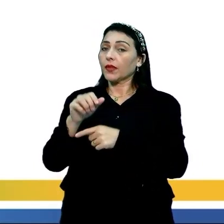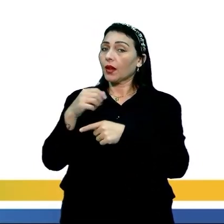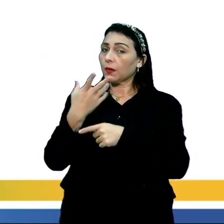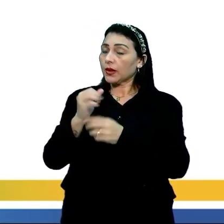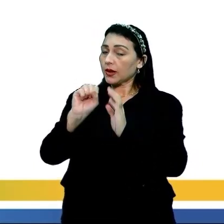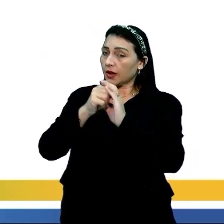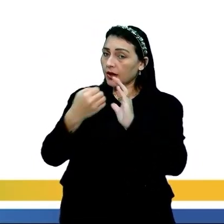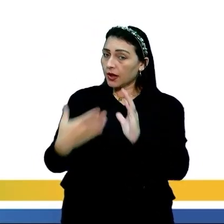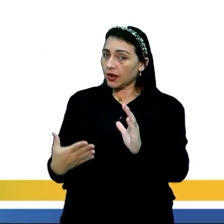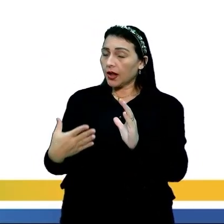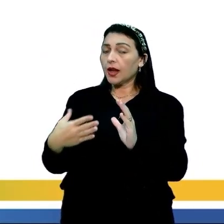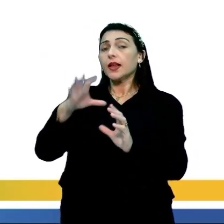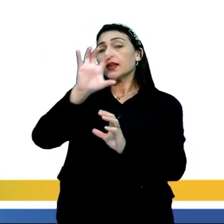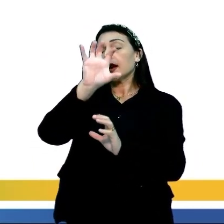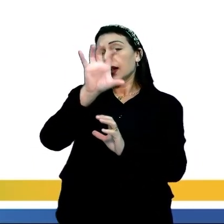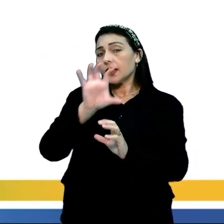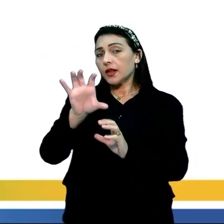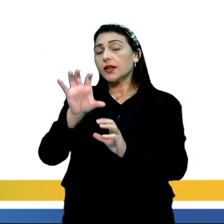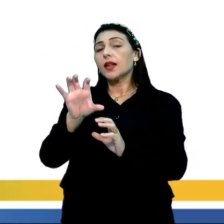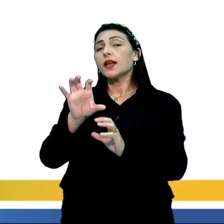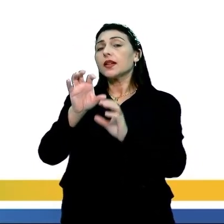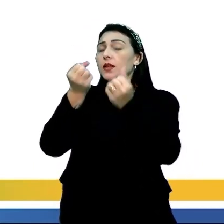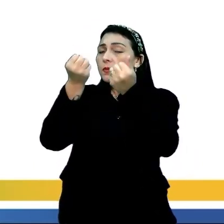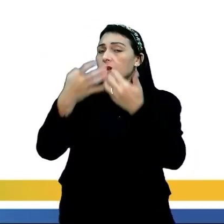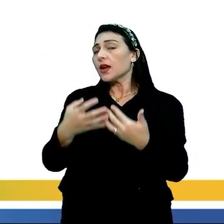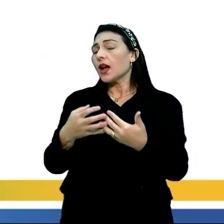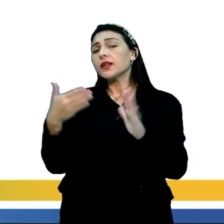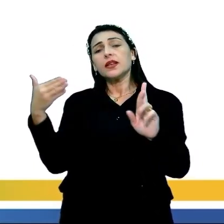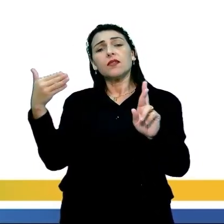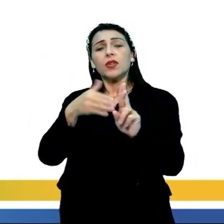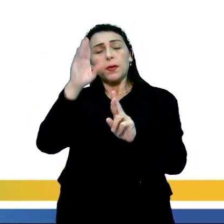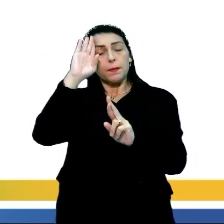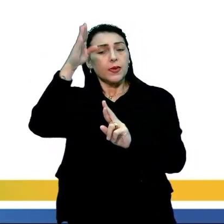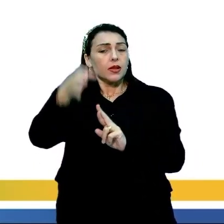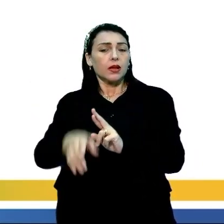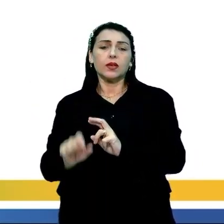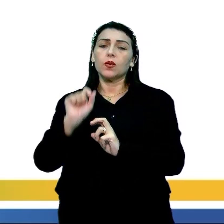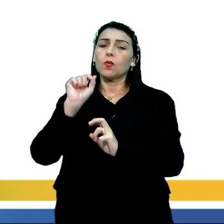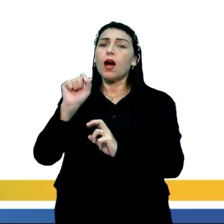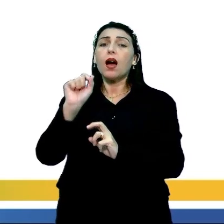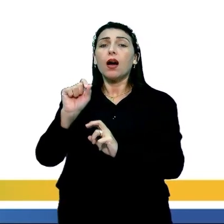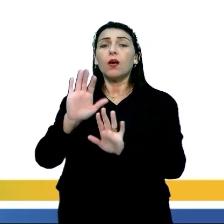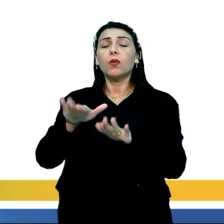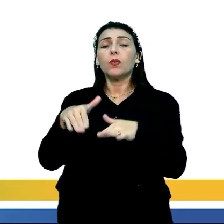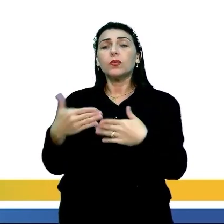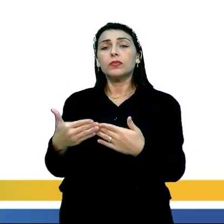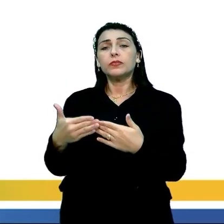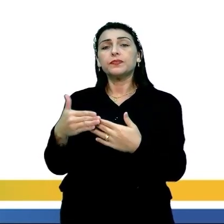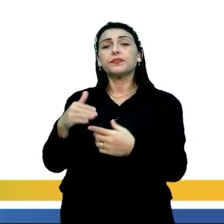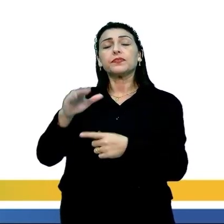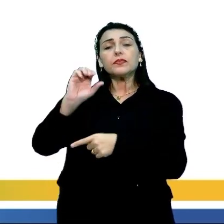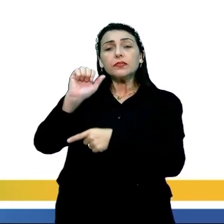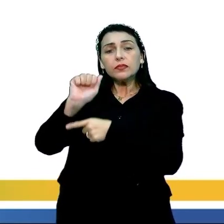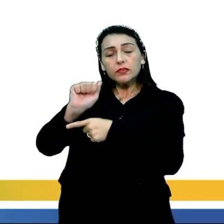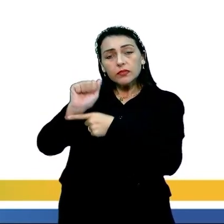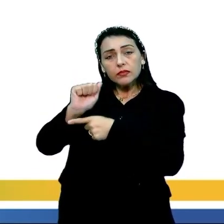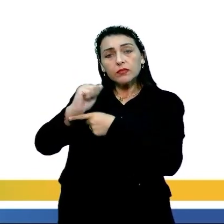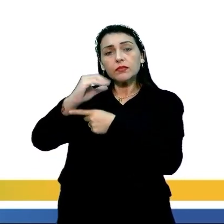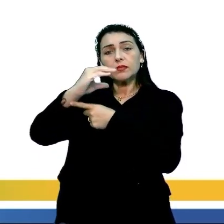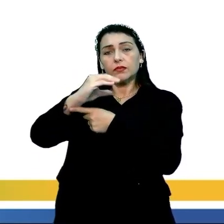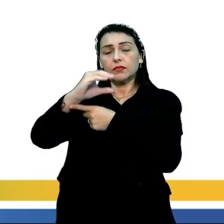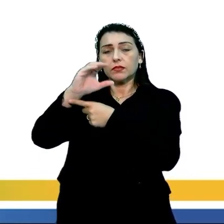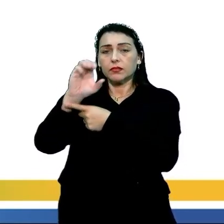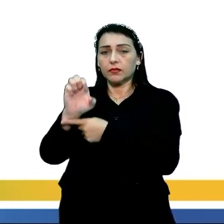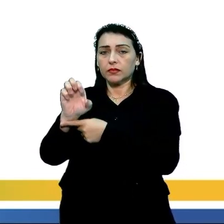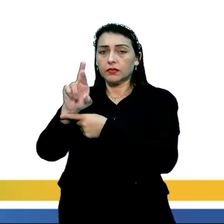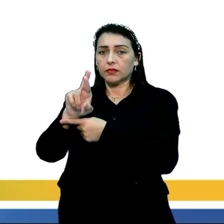desse domínio morfoclimático citado se referem principalmente a qual domínio morfoclimático